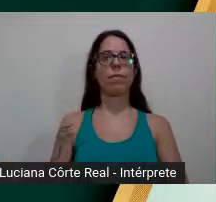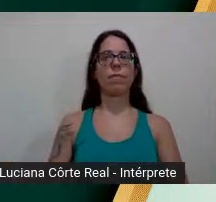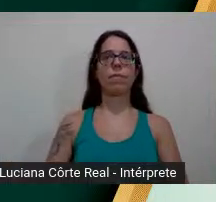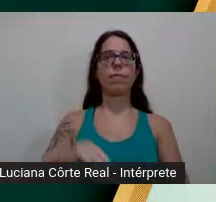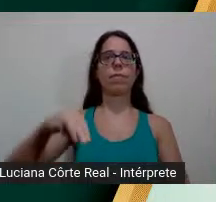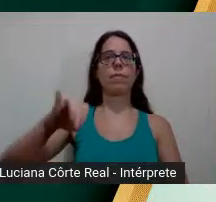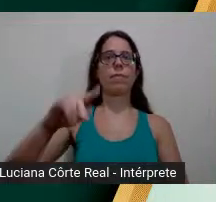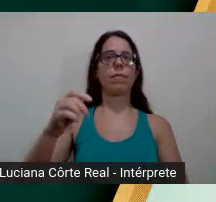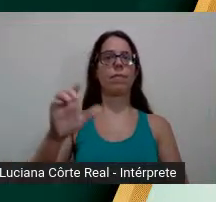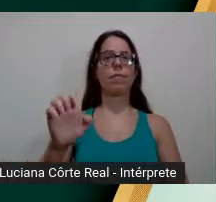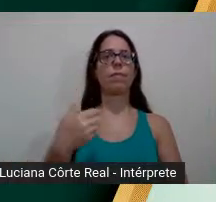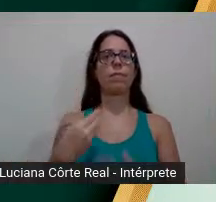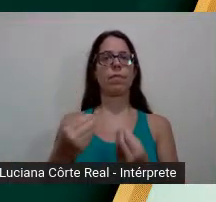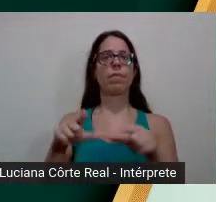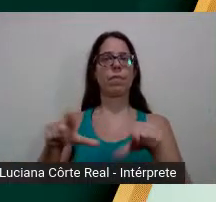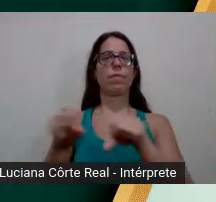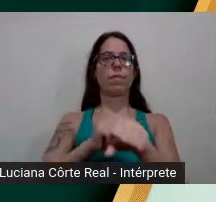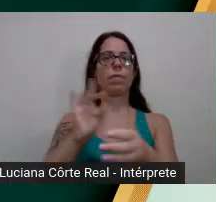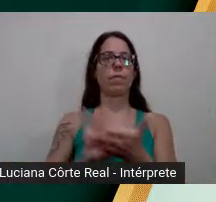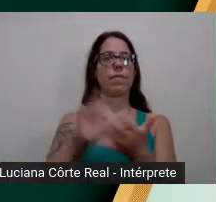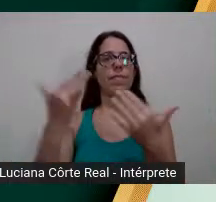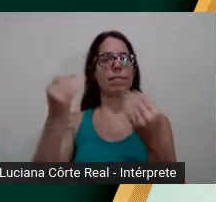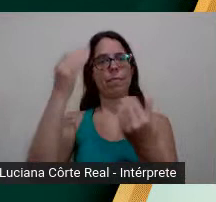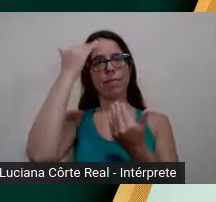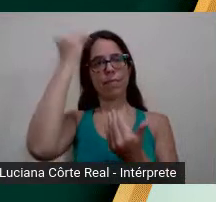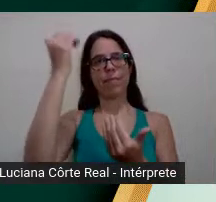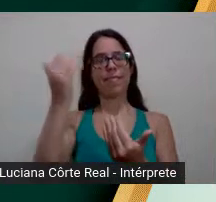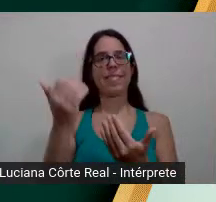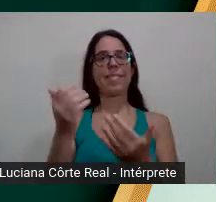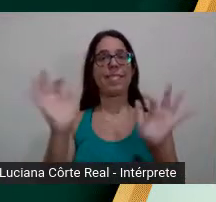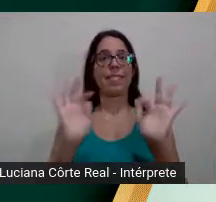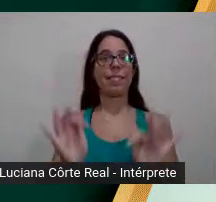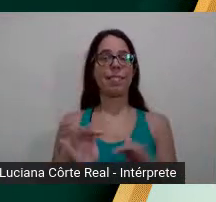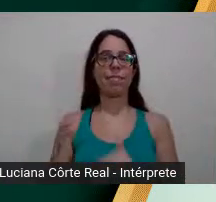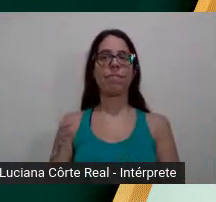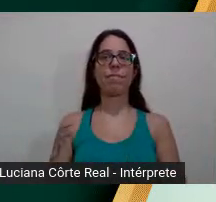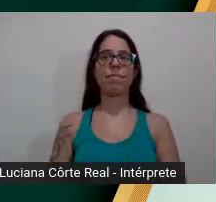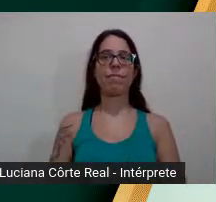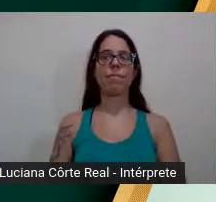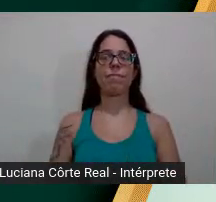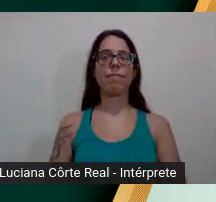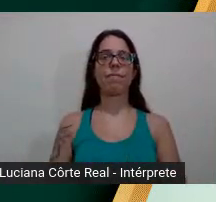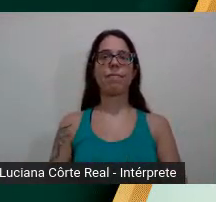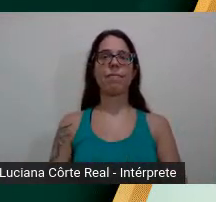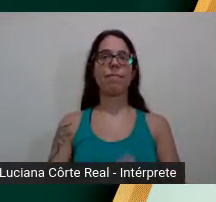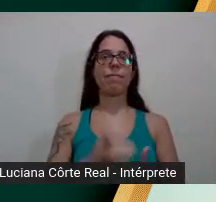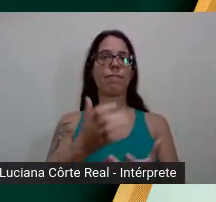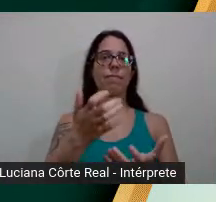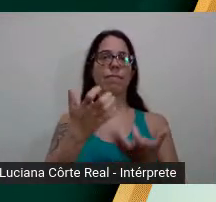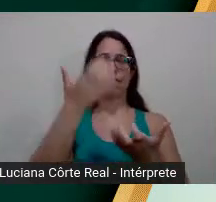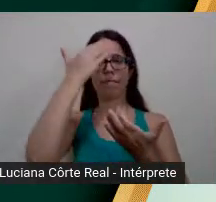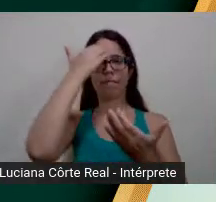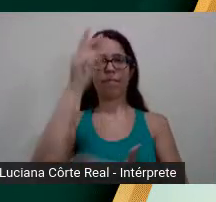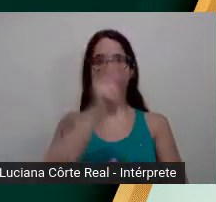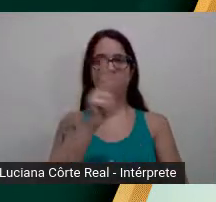Michele, confira-te o grau. Parabéns, muito sucesso, felicidades. Agradeço, professor